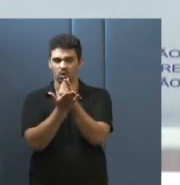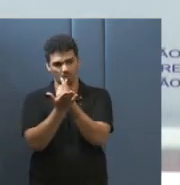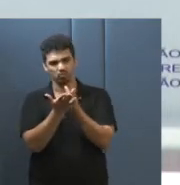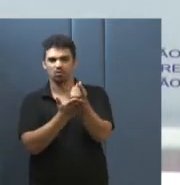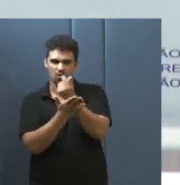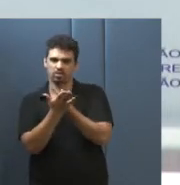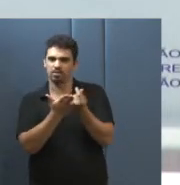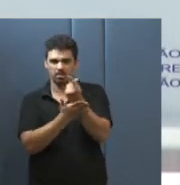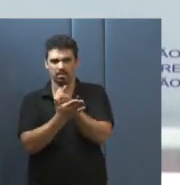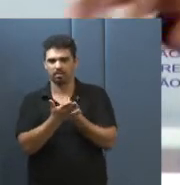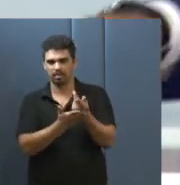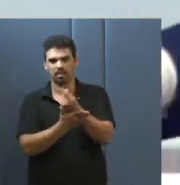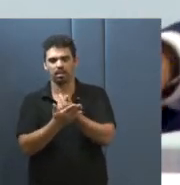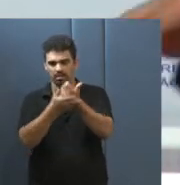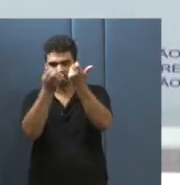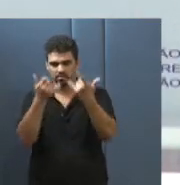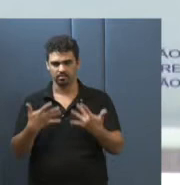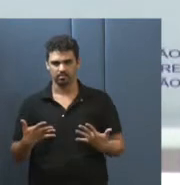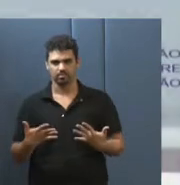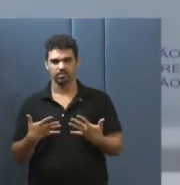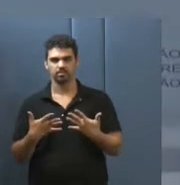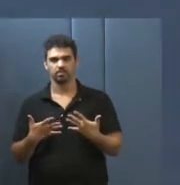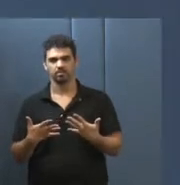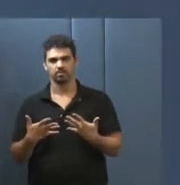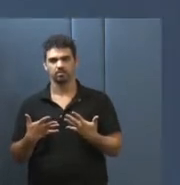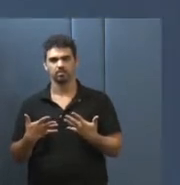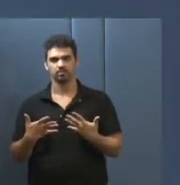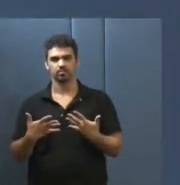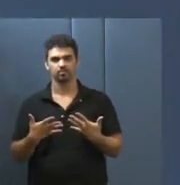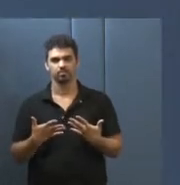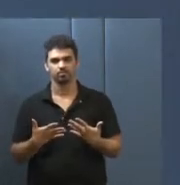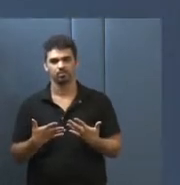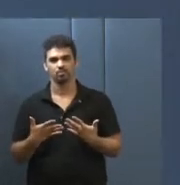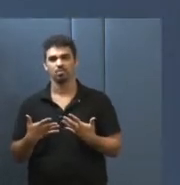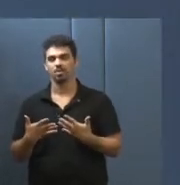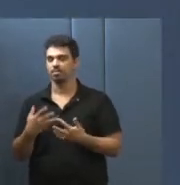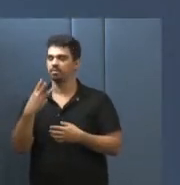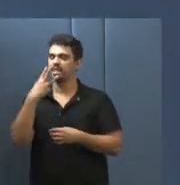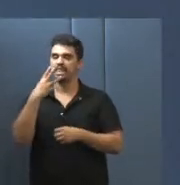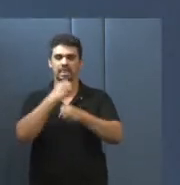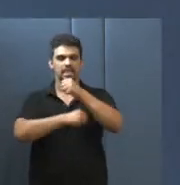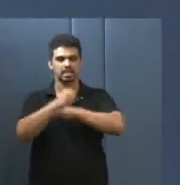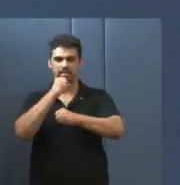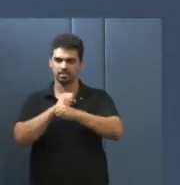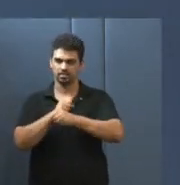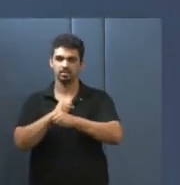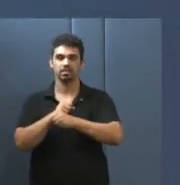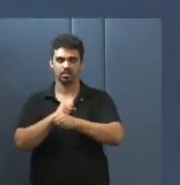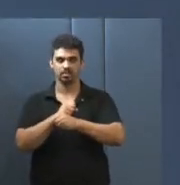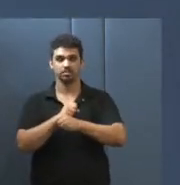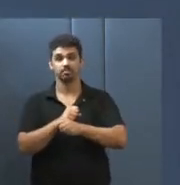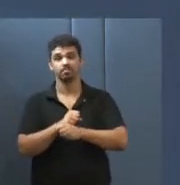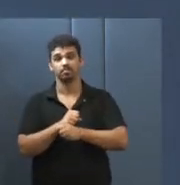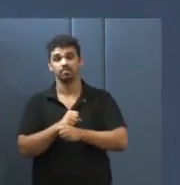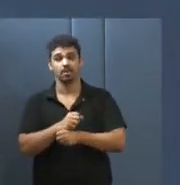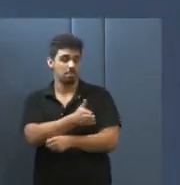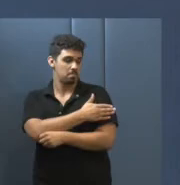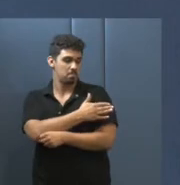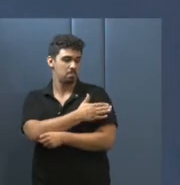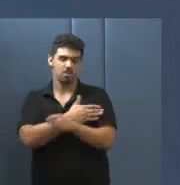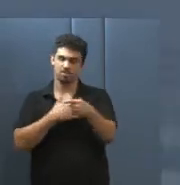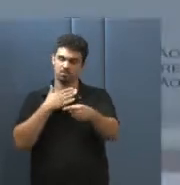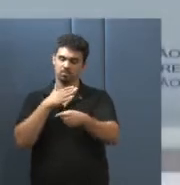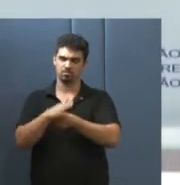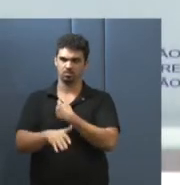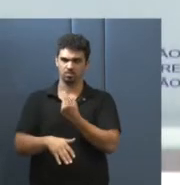falando, de forma que o tema sai da COMACE e vai para a CAMEX, a coisa de 3 anos atrás. Membros ali, me permitam só fazer uma